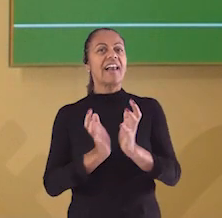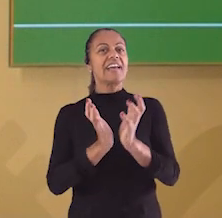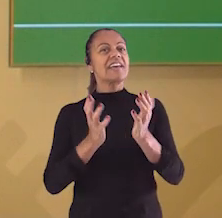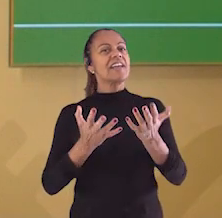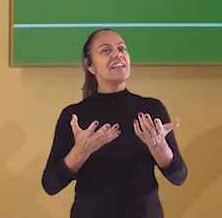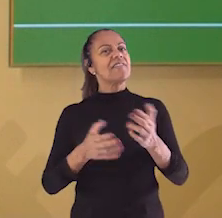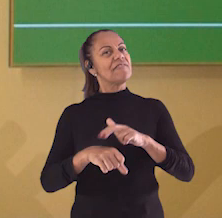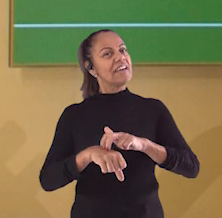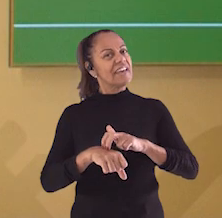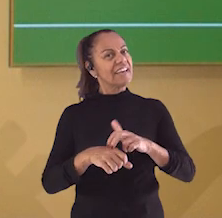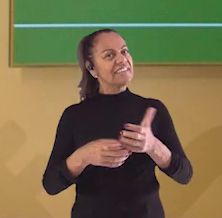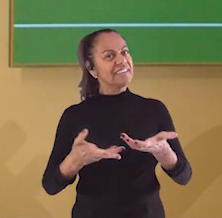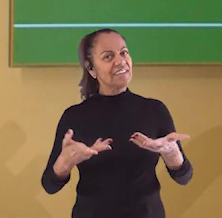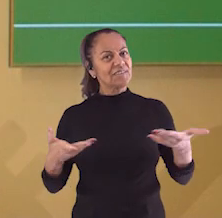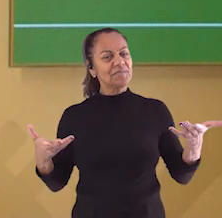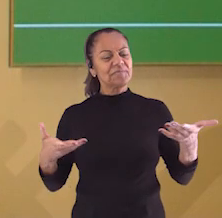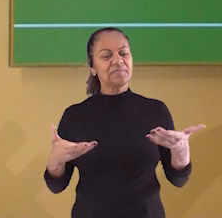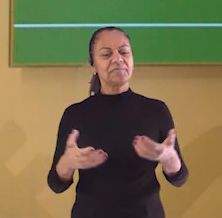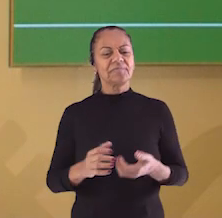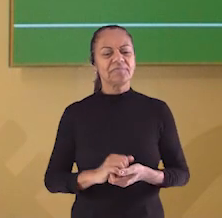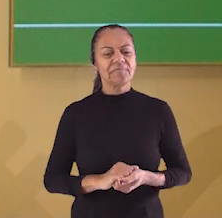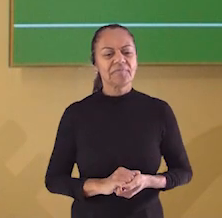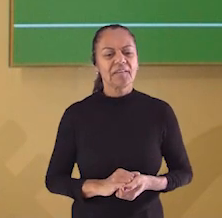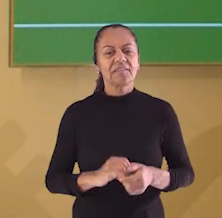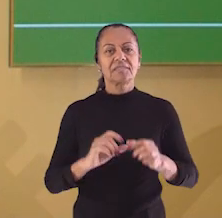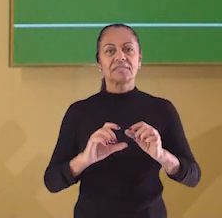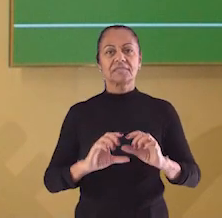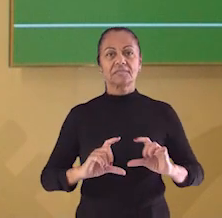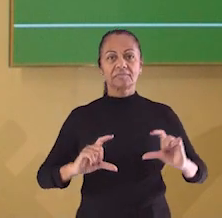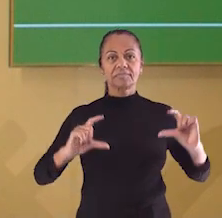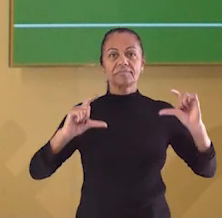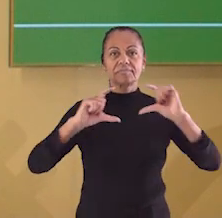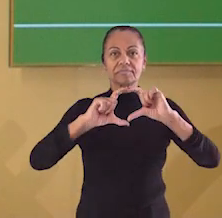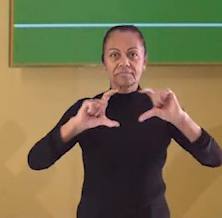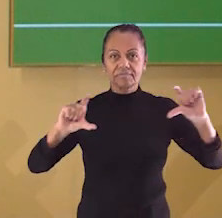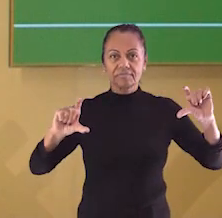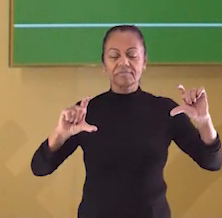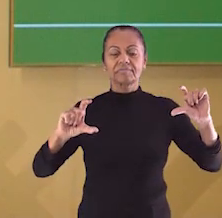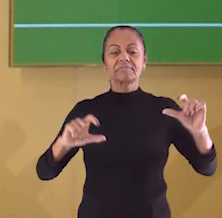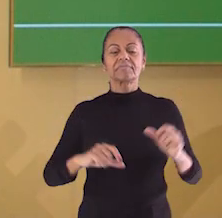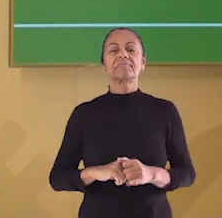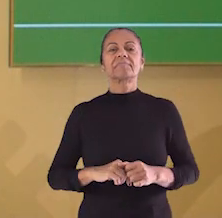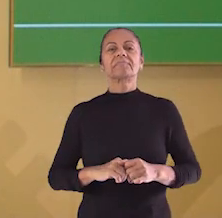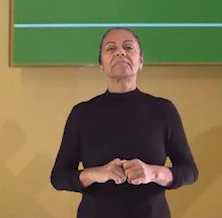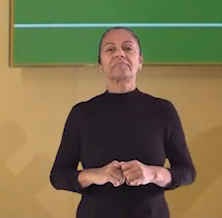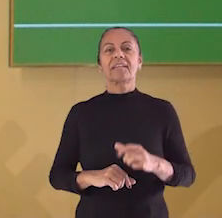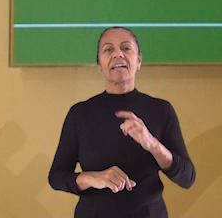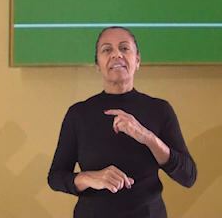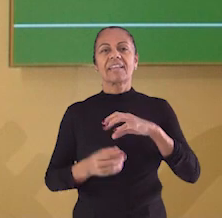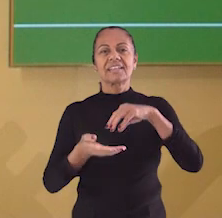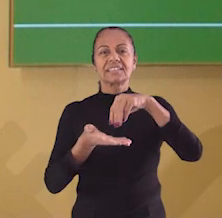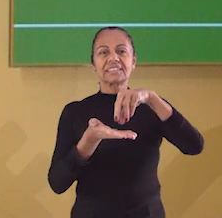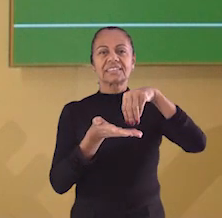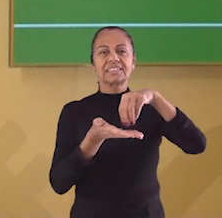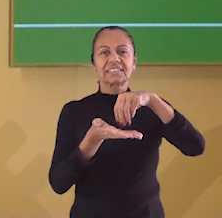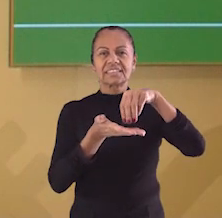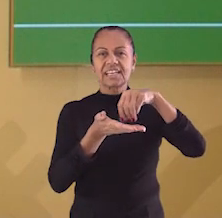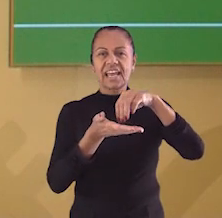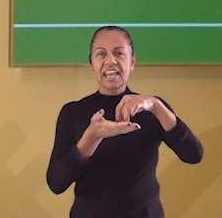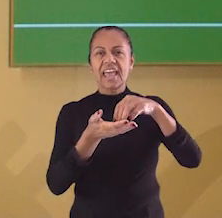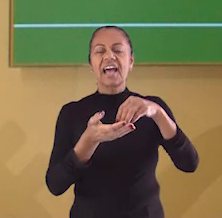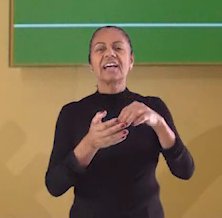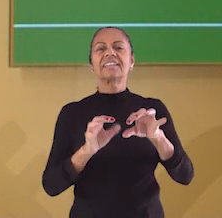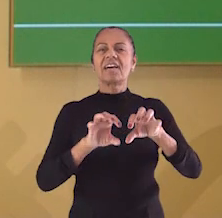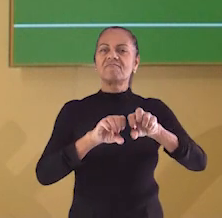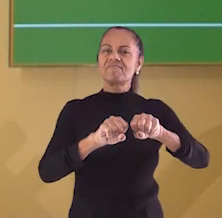temos legumes, certo? Logo depois, a gente tem os cereais. E com eles a gente faz pães, faz